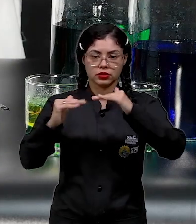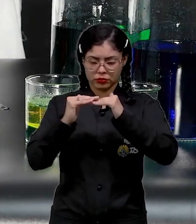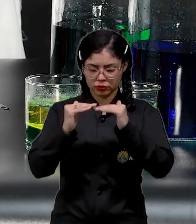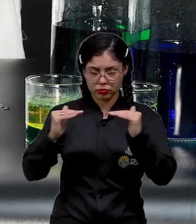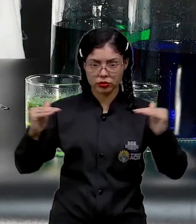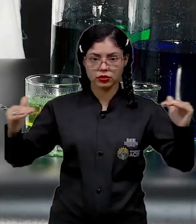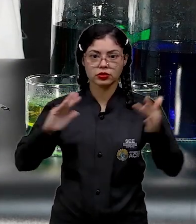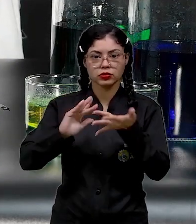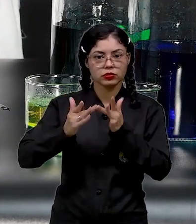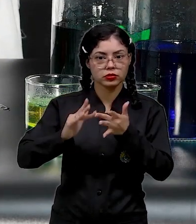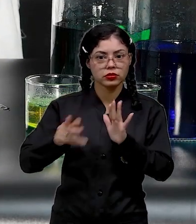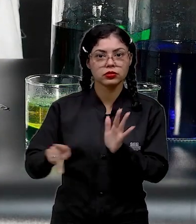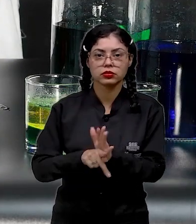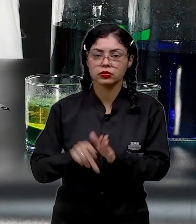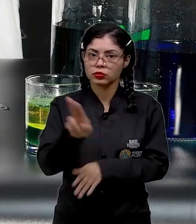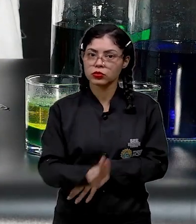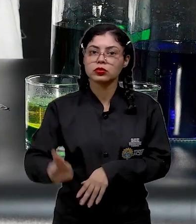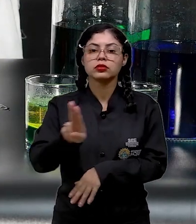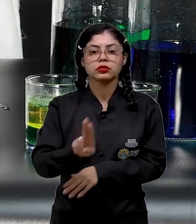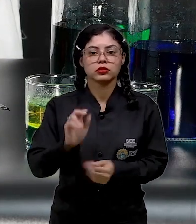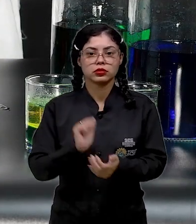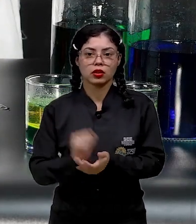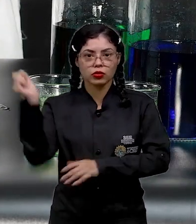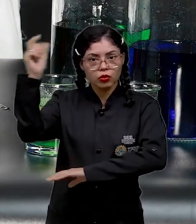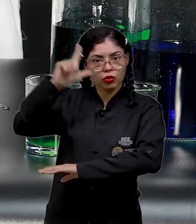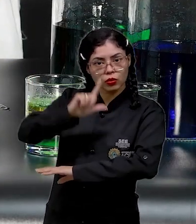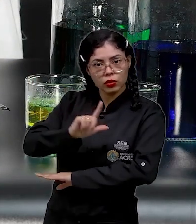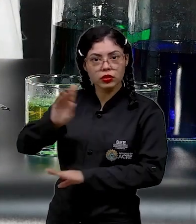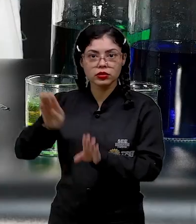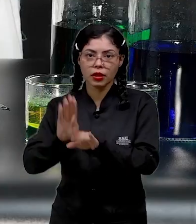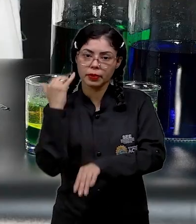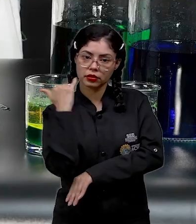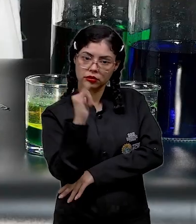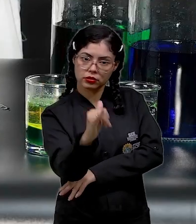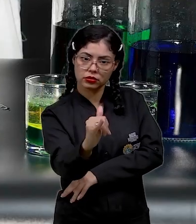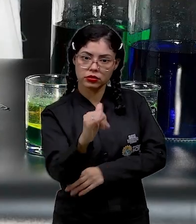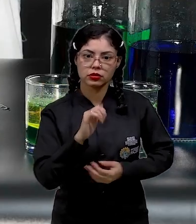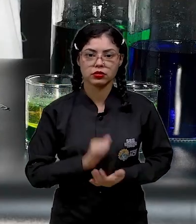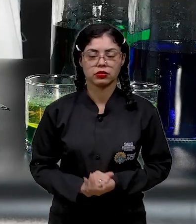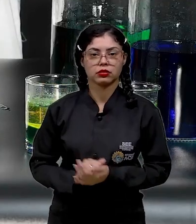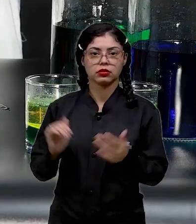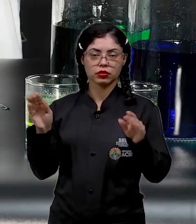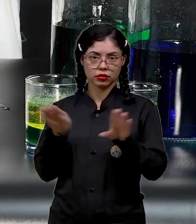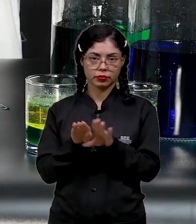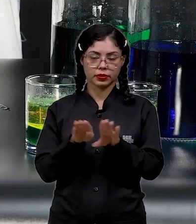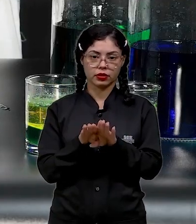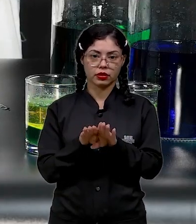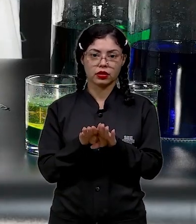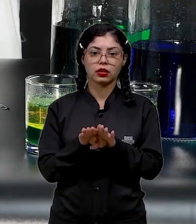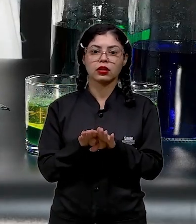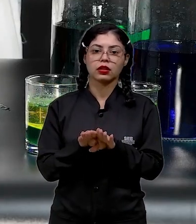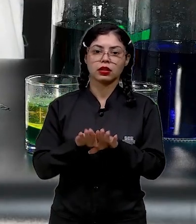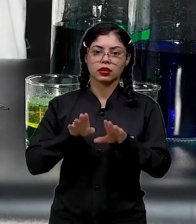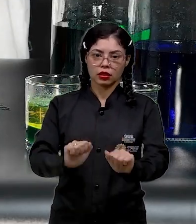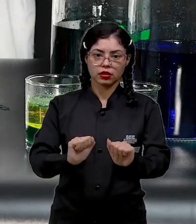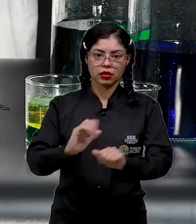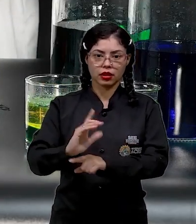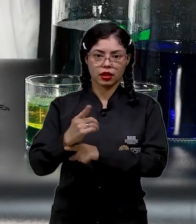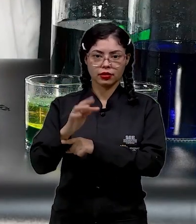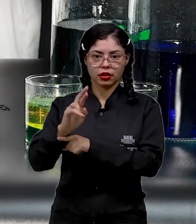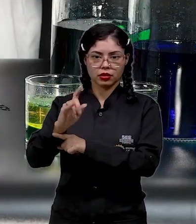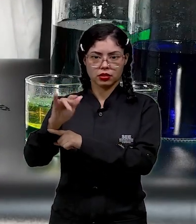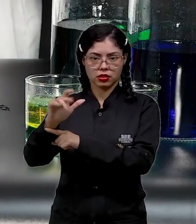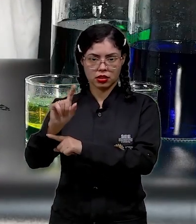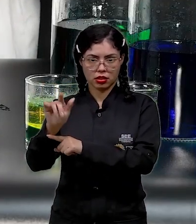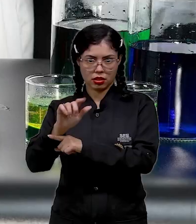de contato, à utilização de luz e também de eletricidade e a presença ali de catalisadores. A